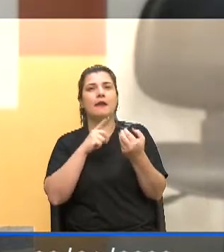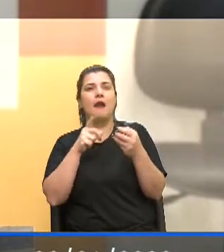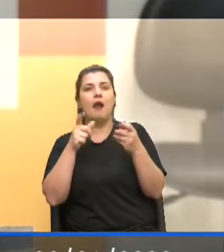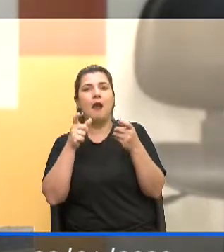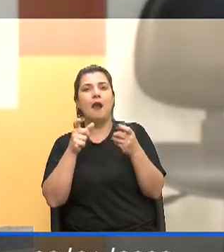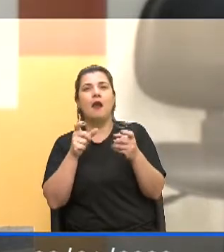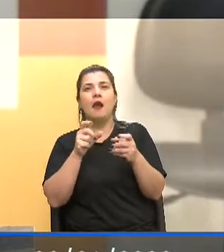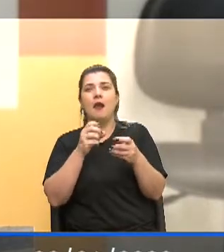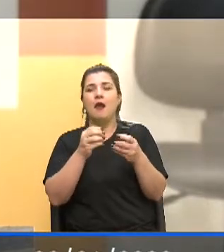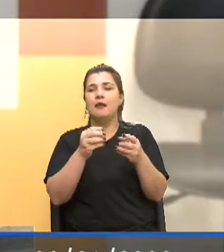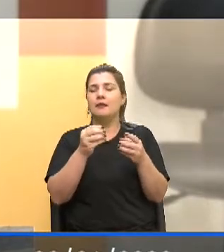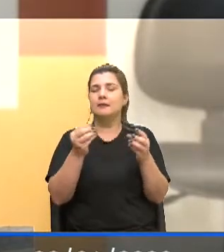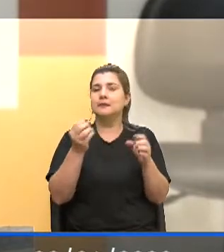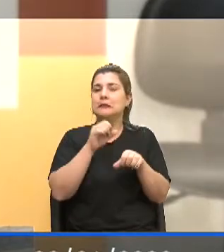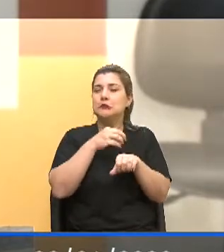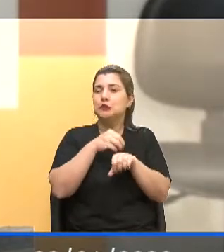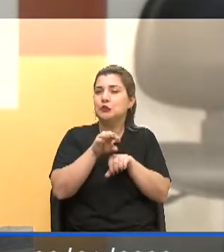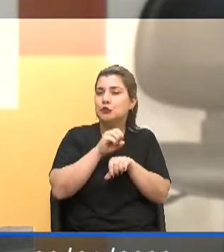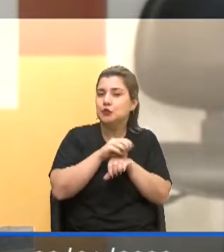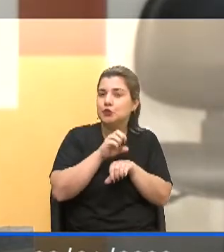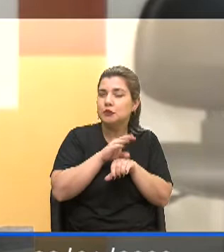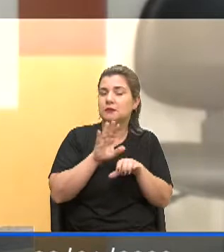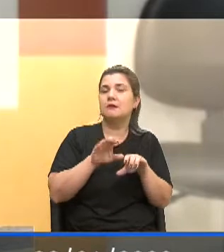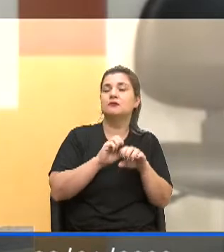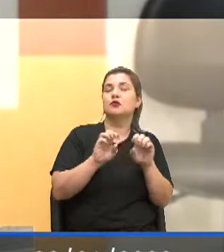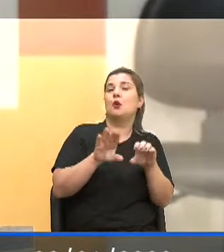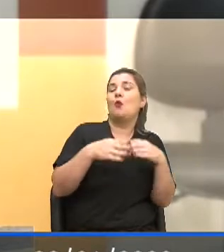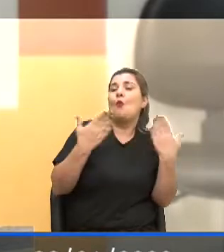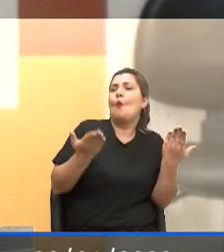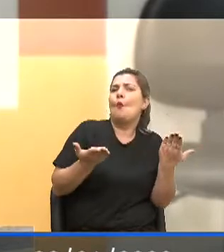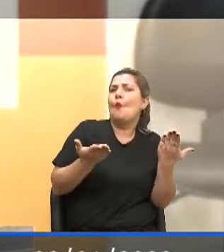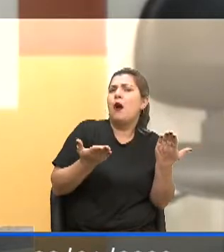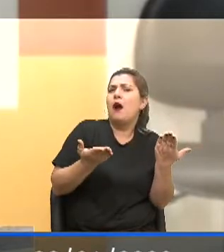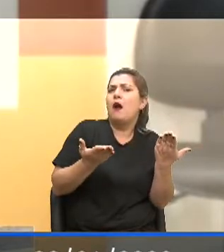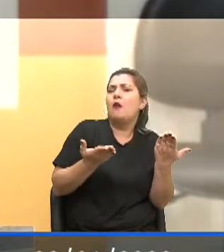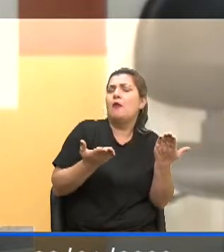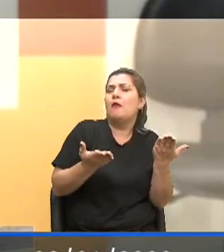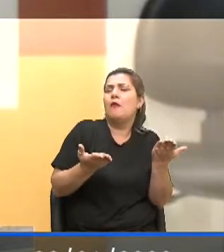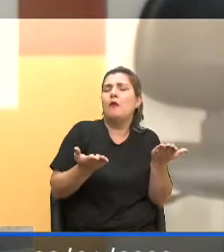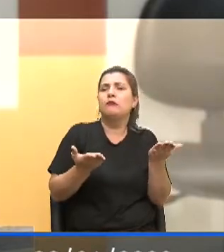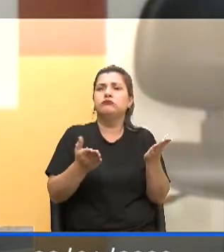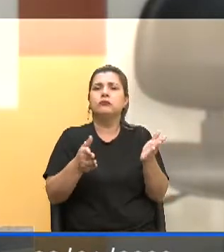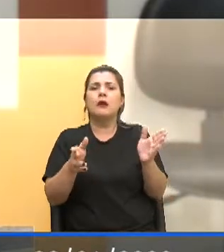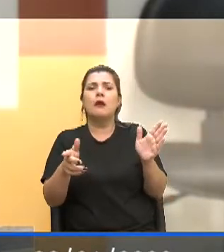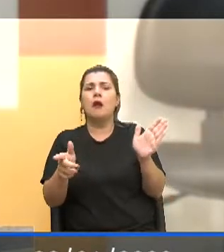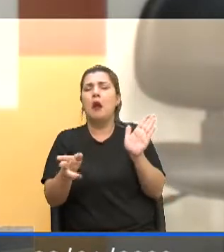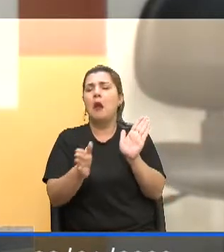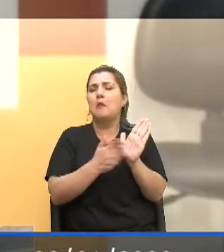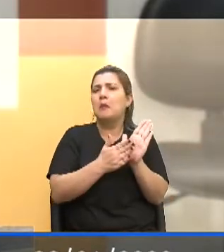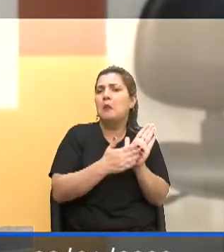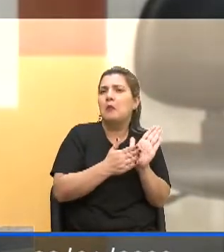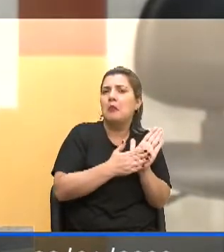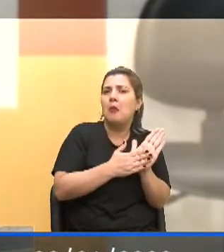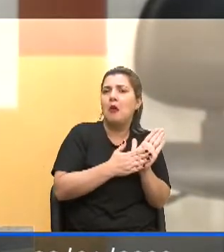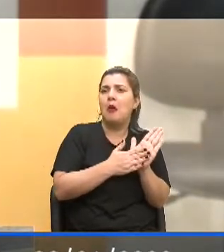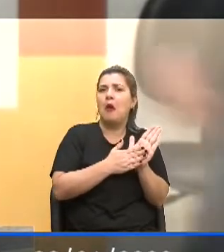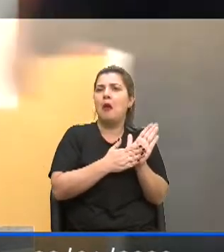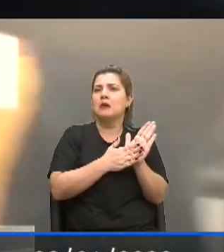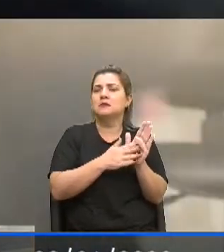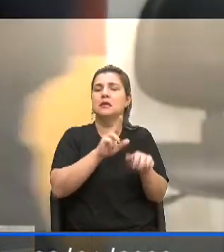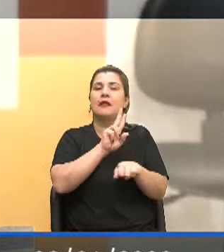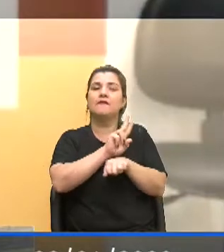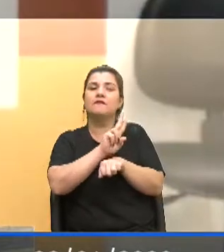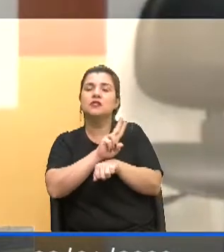vigilância municipal, qual é o papel da vigilância estadual e qual é o papel